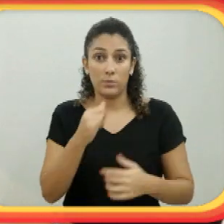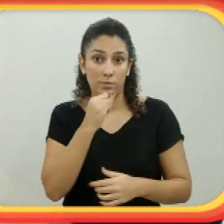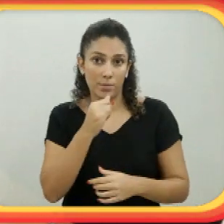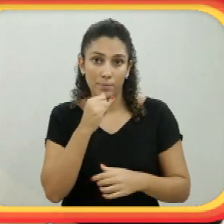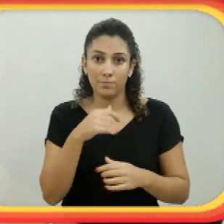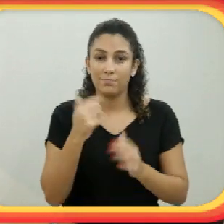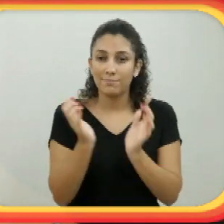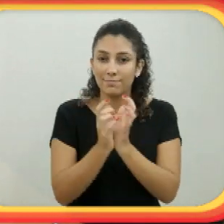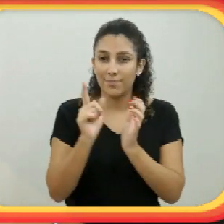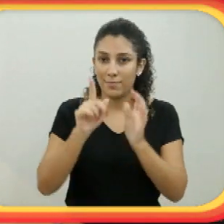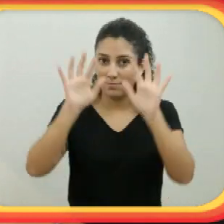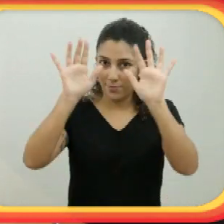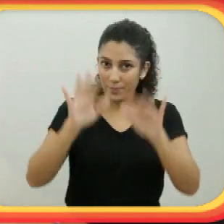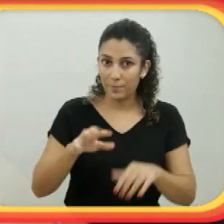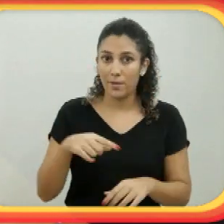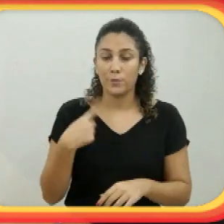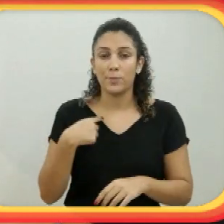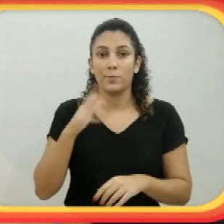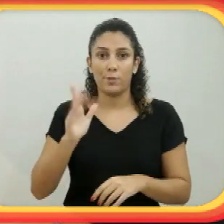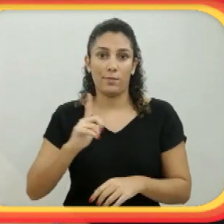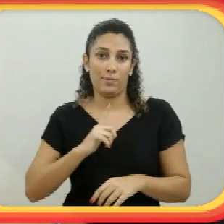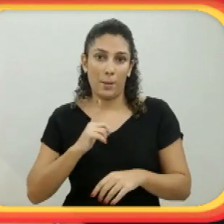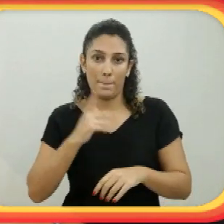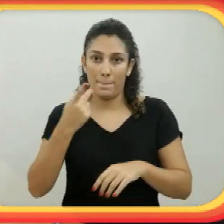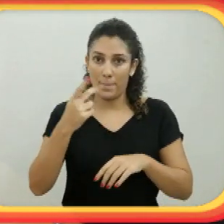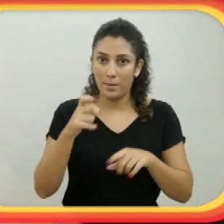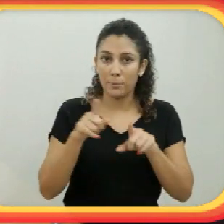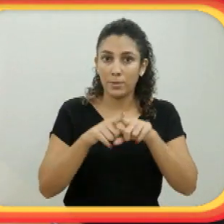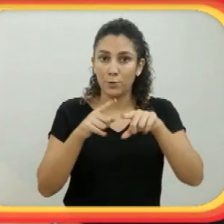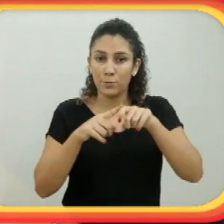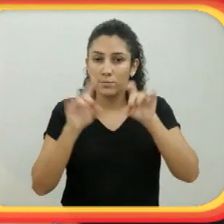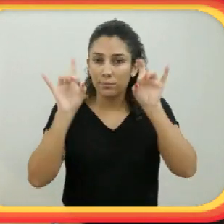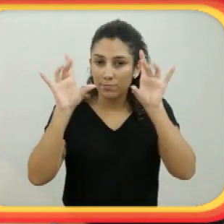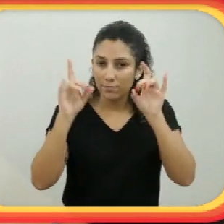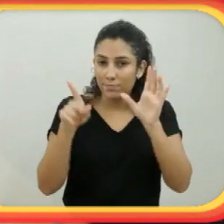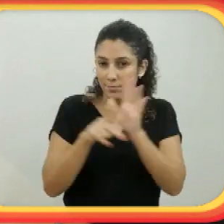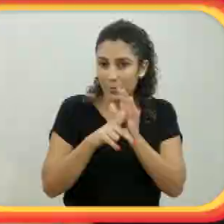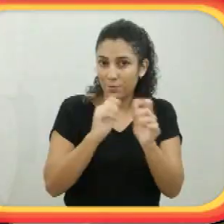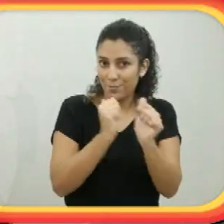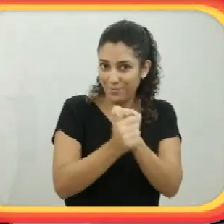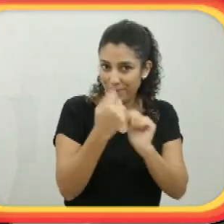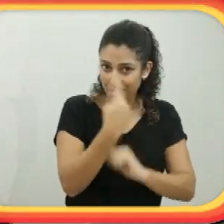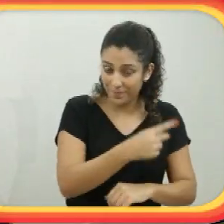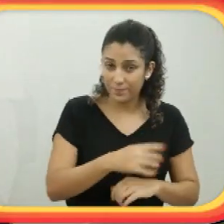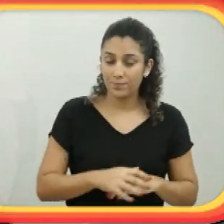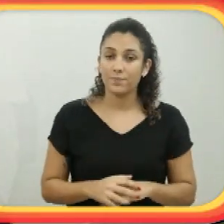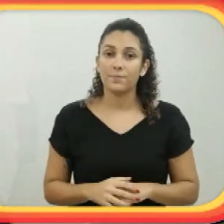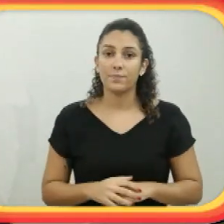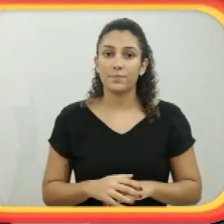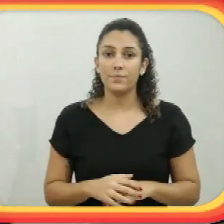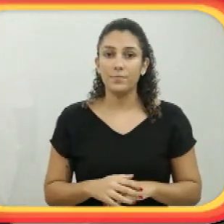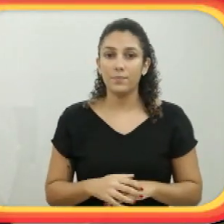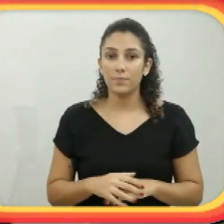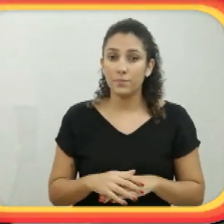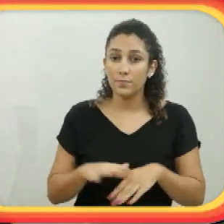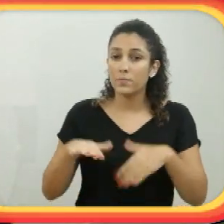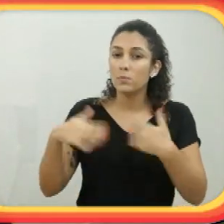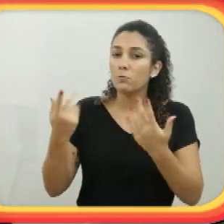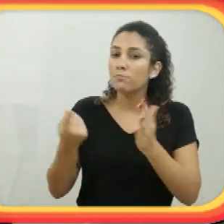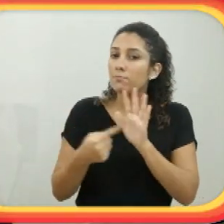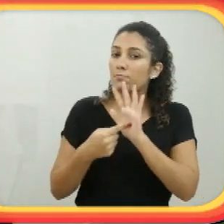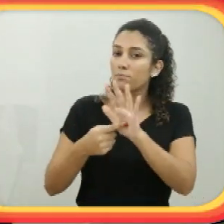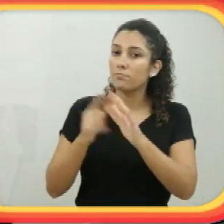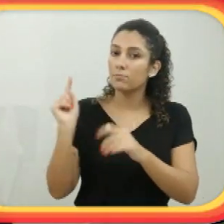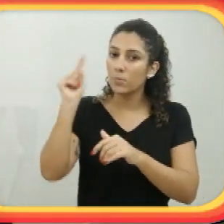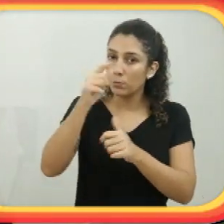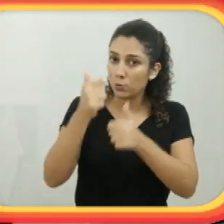exemplo, no esqui na neve, hoje a gente já tem pés e joelhos específicos para essa prática desportiva. Qual é a sua expectativa para